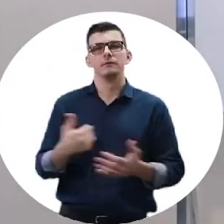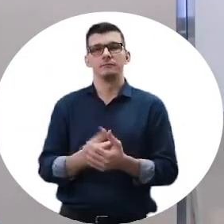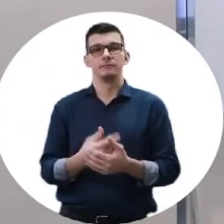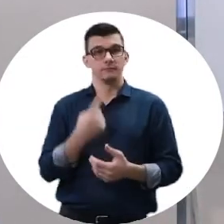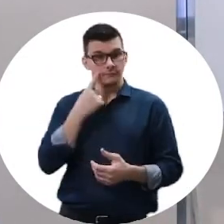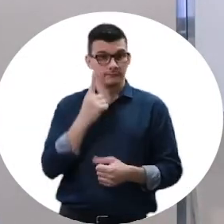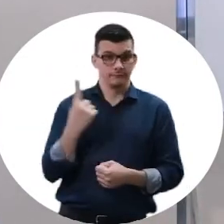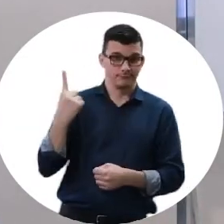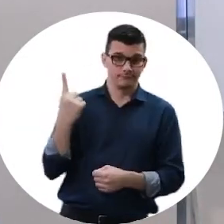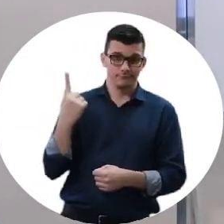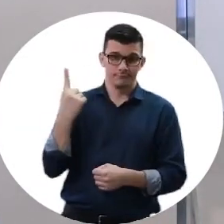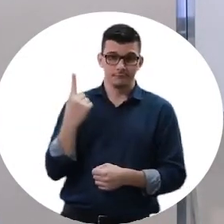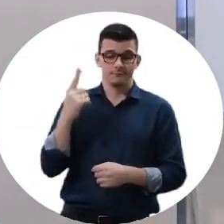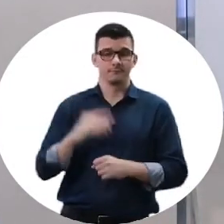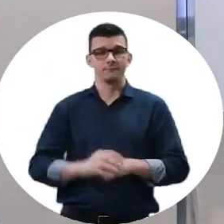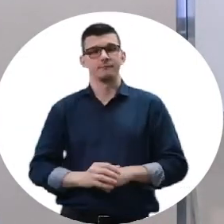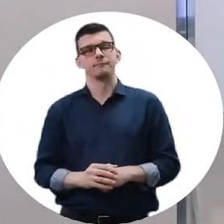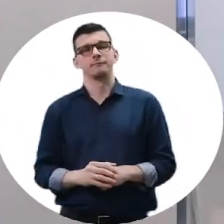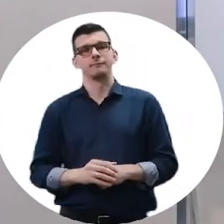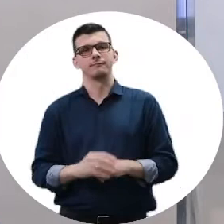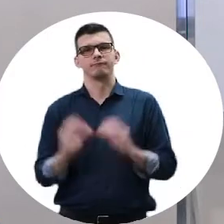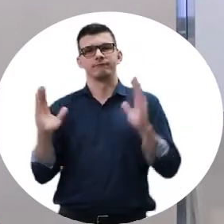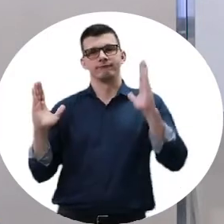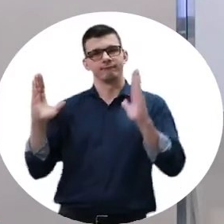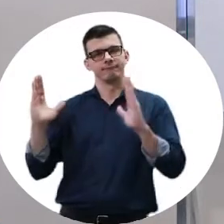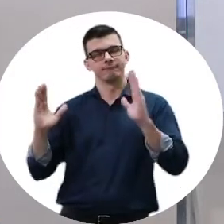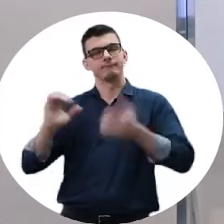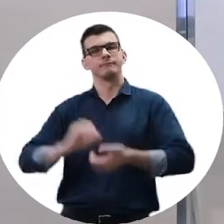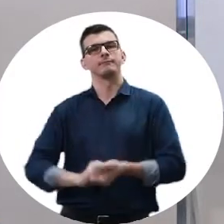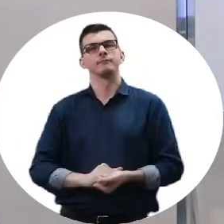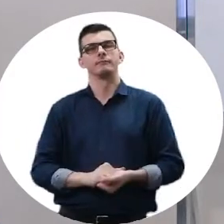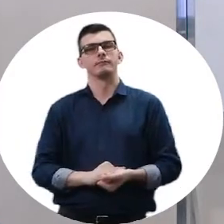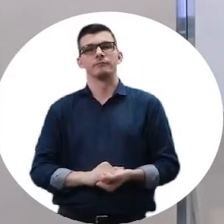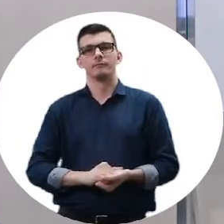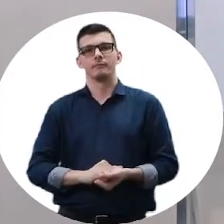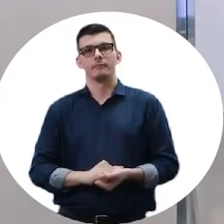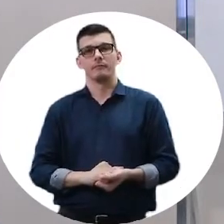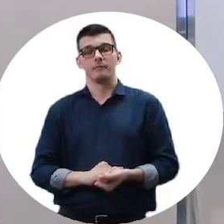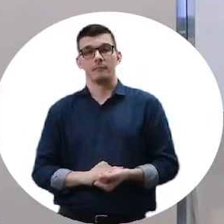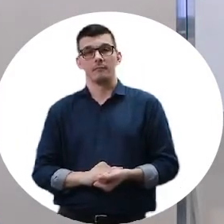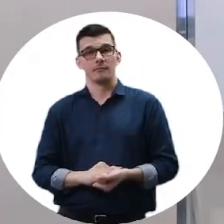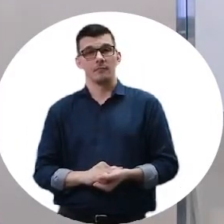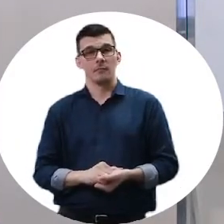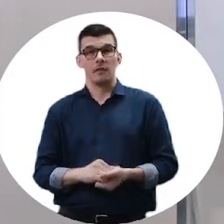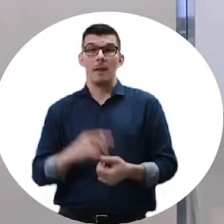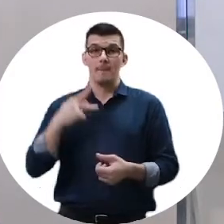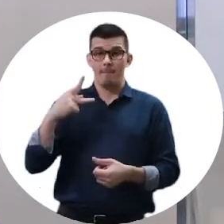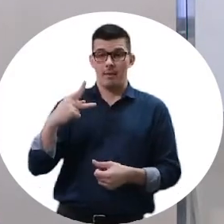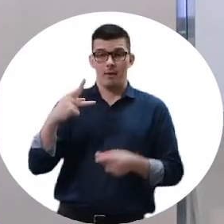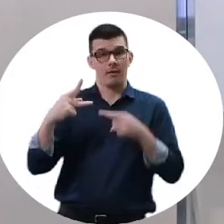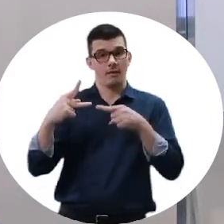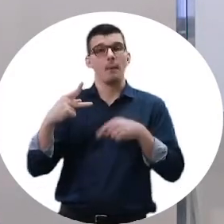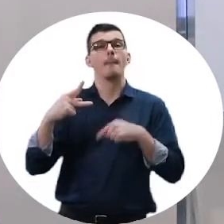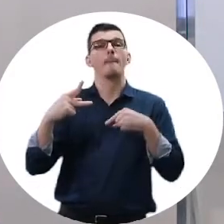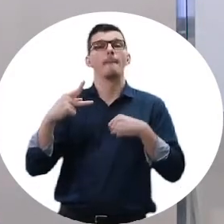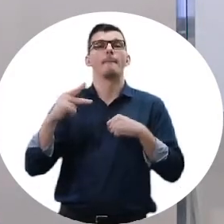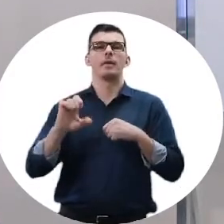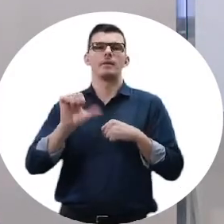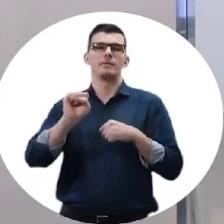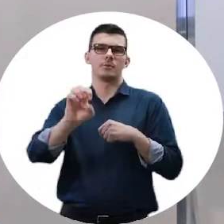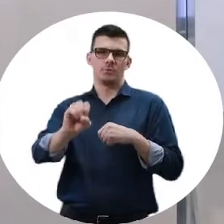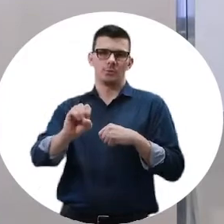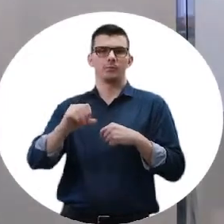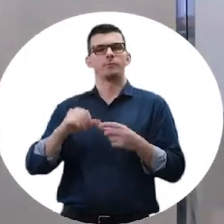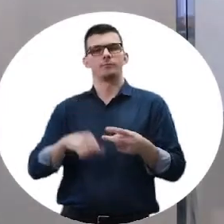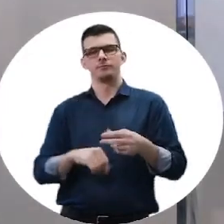Força resultante é igual a M vezes A. Qual é a força que eu estou chamando ali? Peso. Então vai ser P.